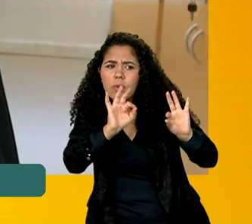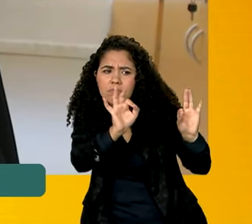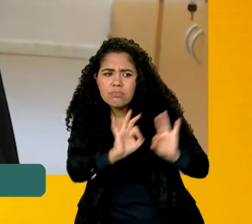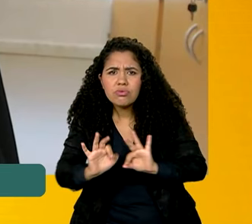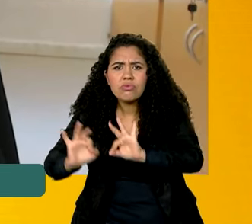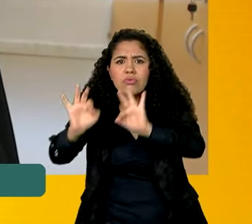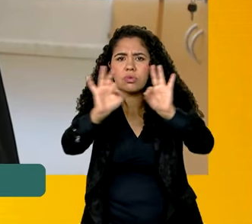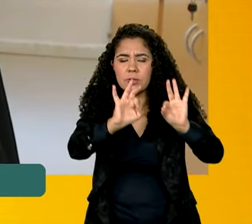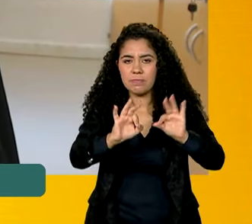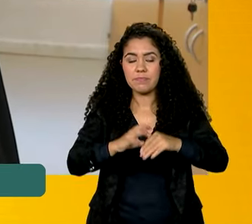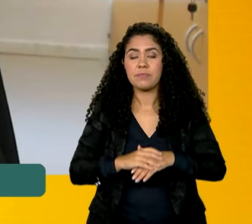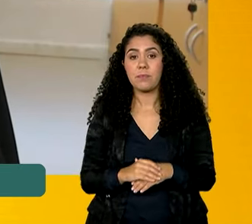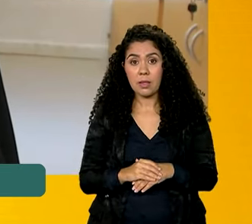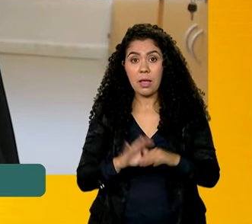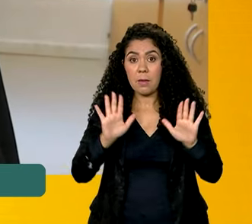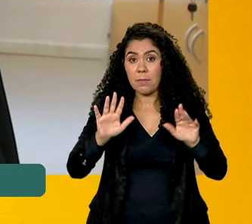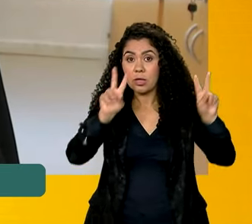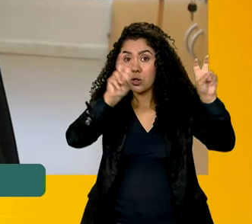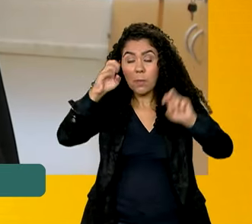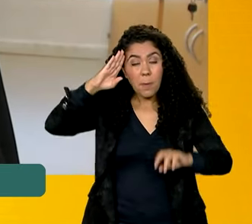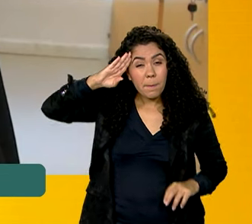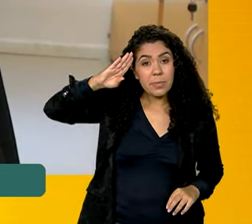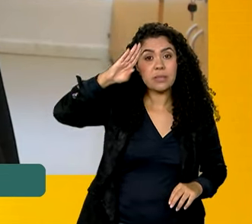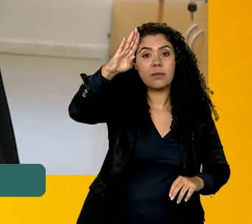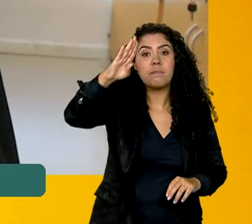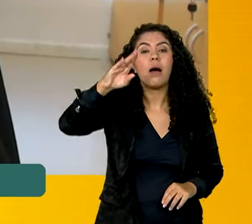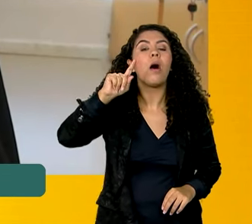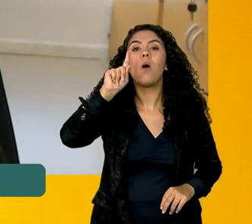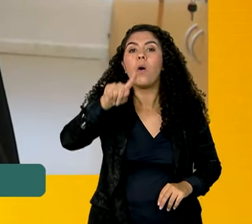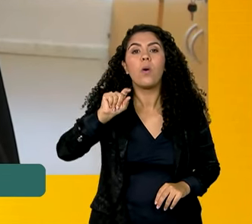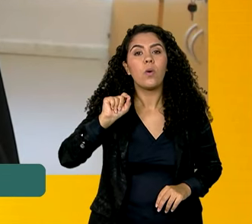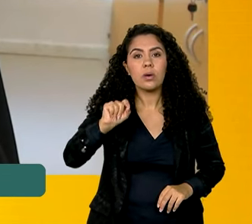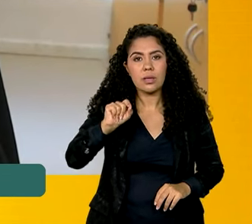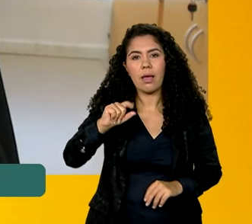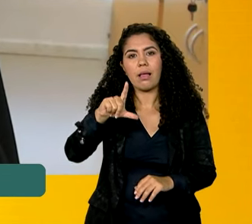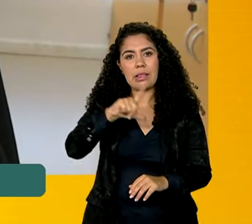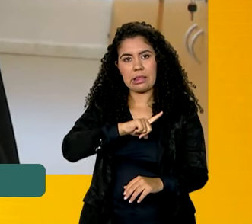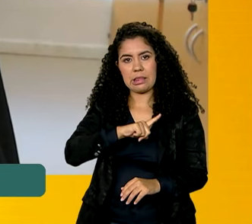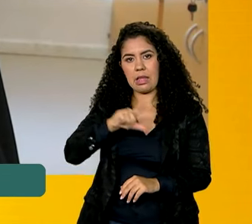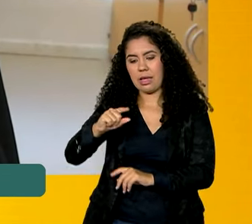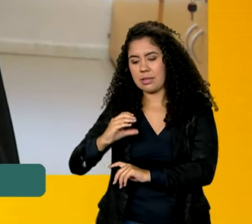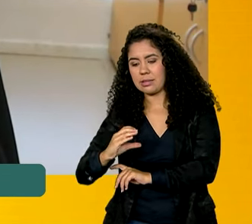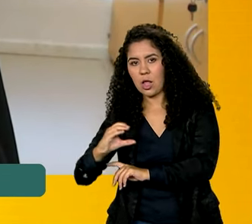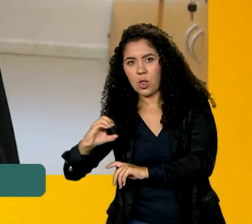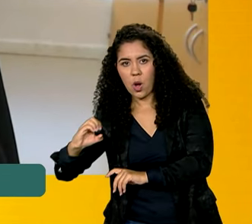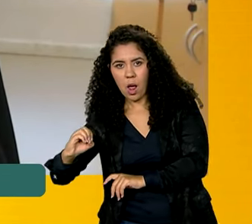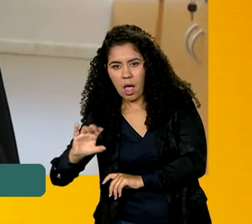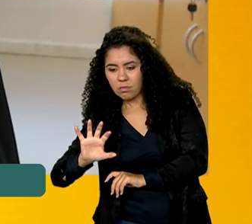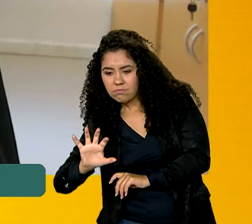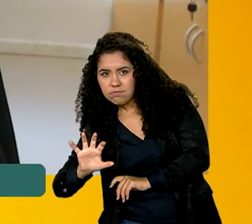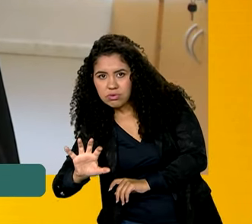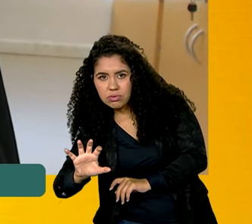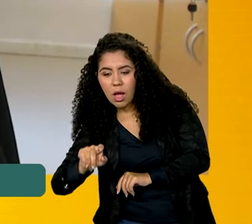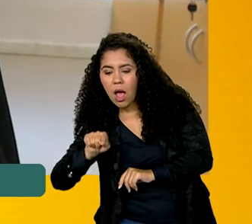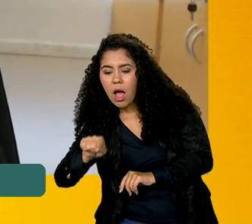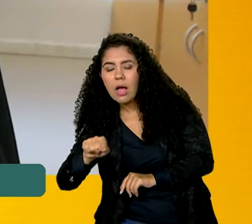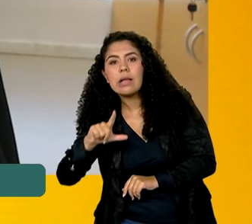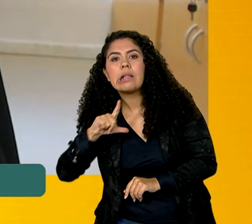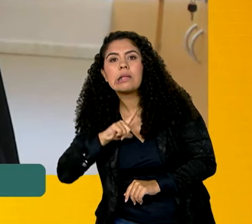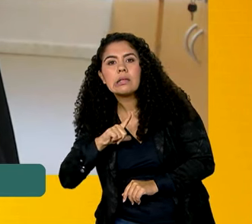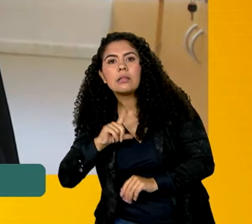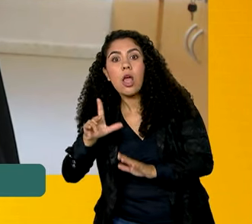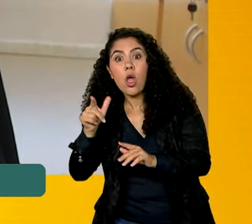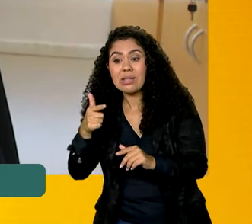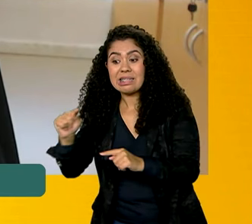escoamento produtivo. O Arco Central, ele já apresenta, que aí já pega a região centro-oeste, ele já apresenta